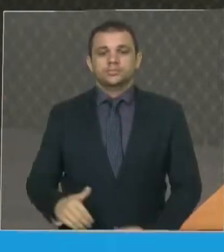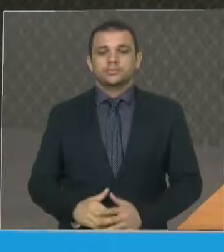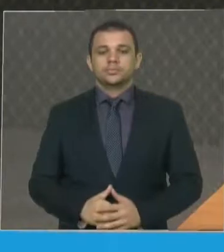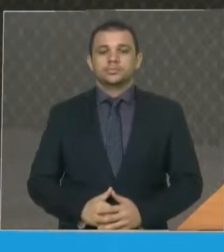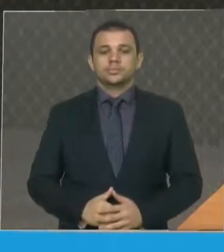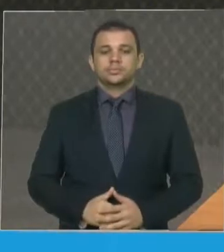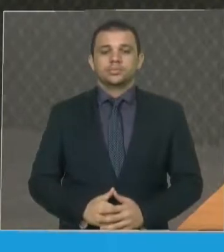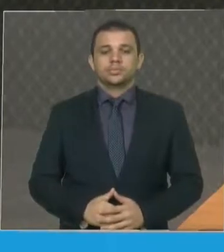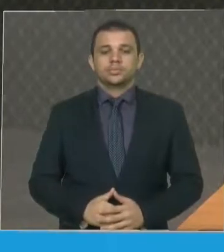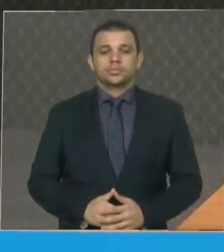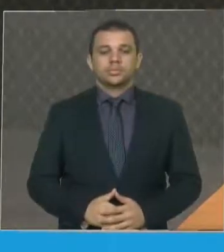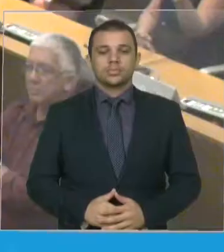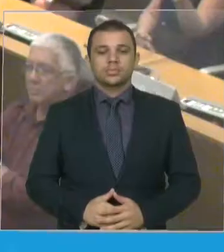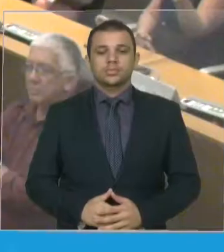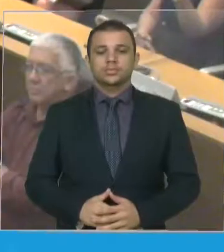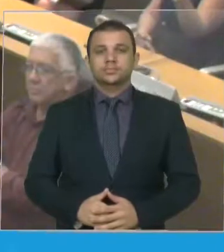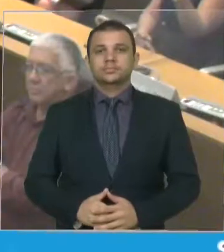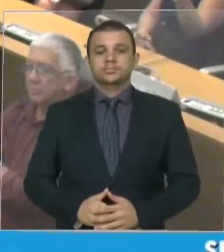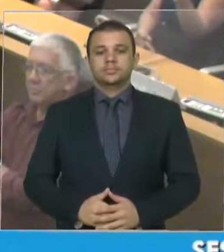queros